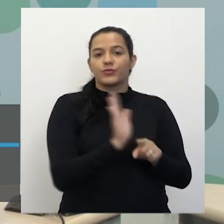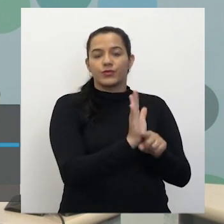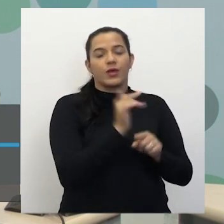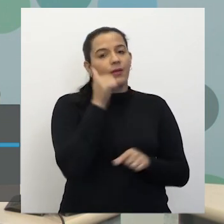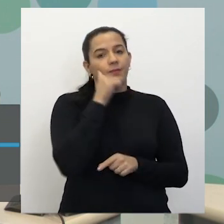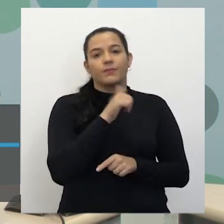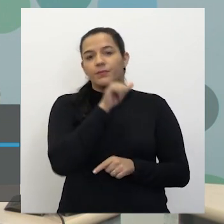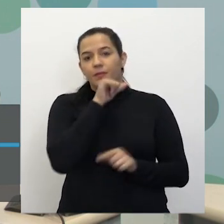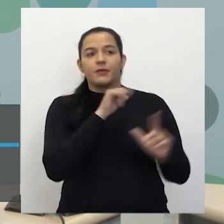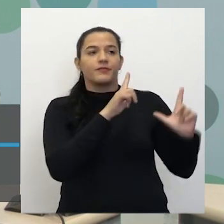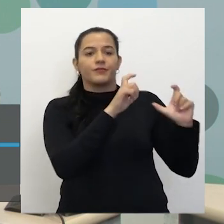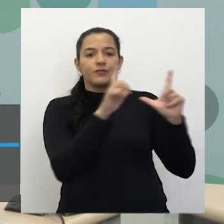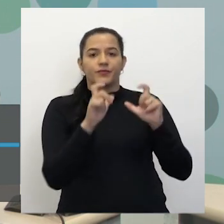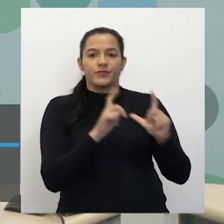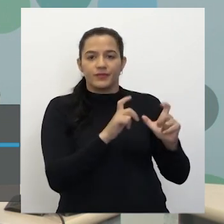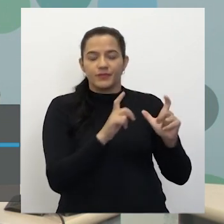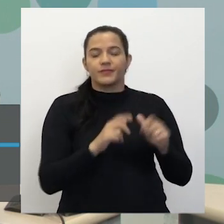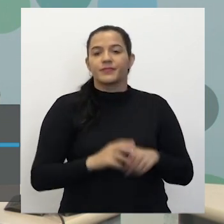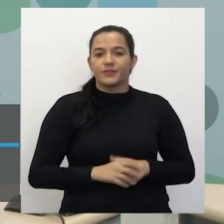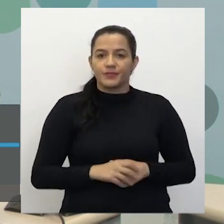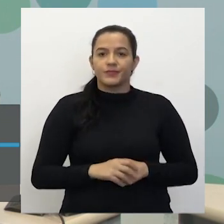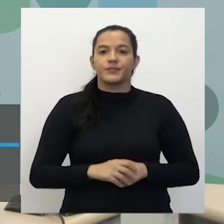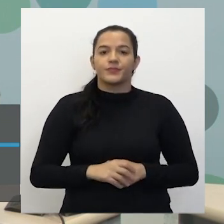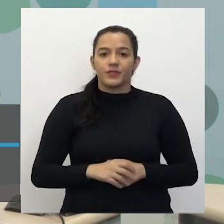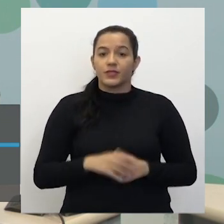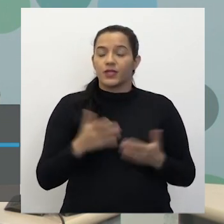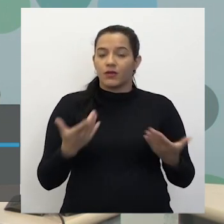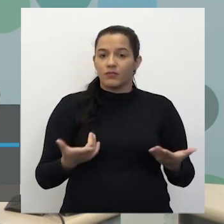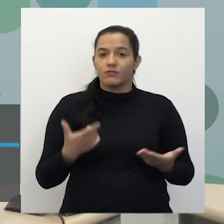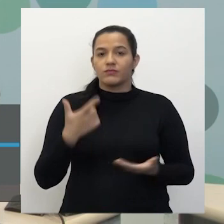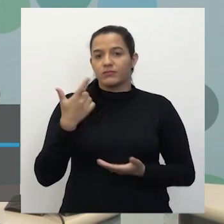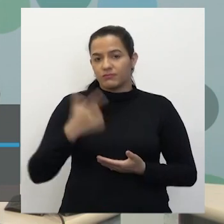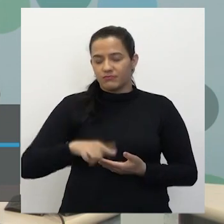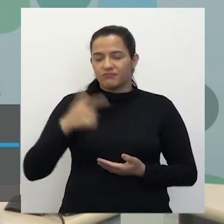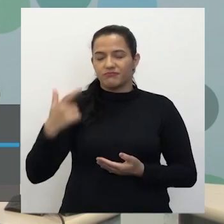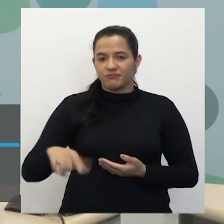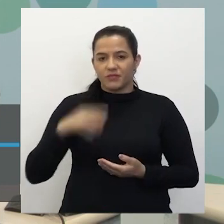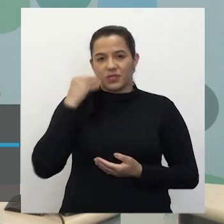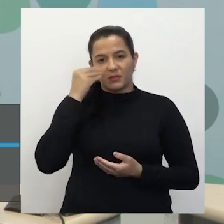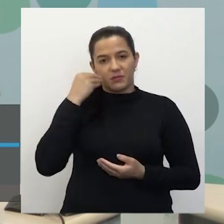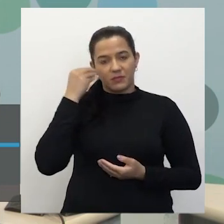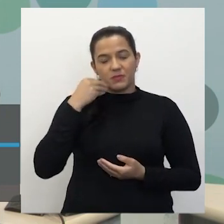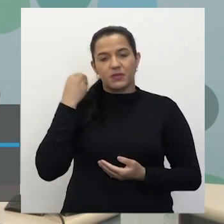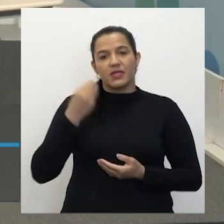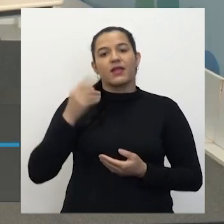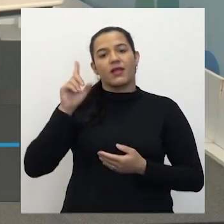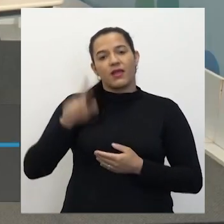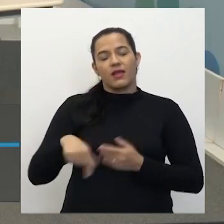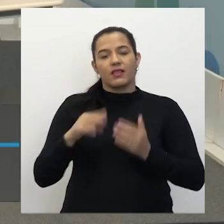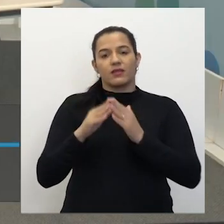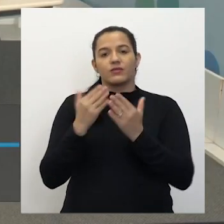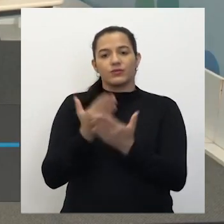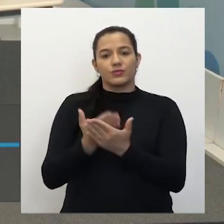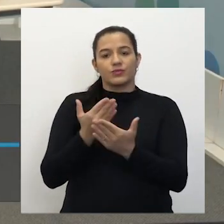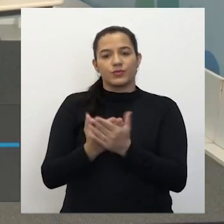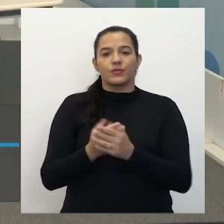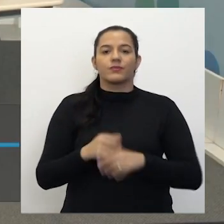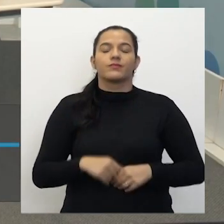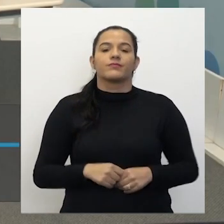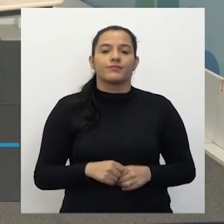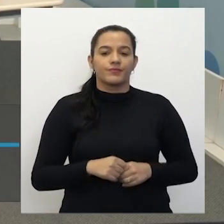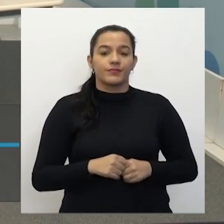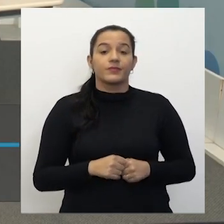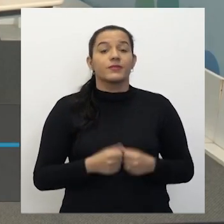sarau. Sempre assim, a maioria que tem experiência foi na escola, professor Mauro. Na escola, bem legal. Na escola